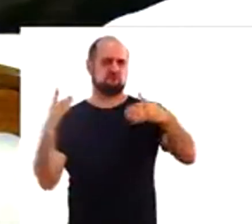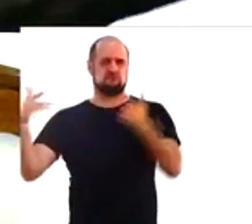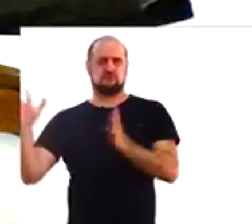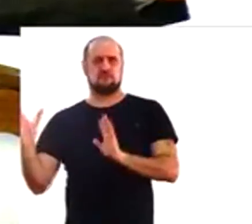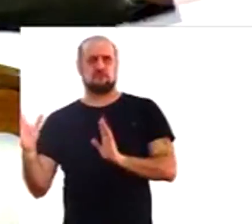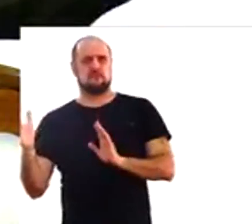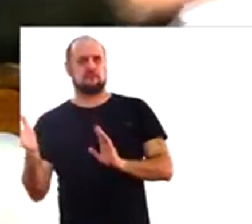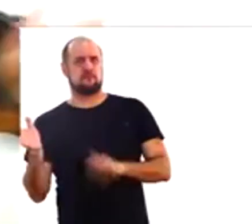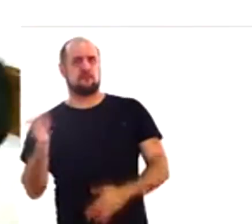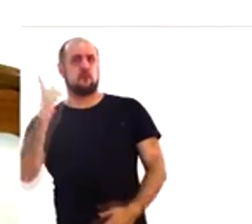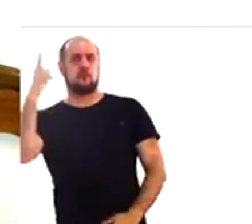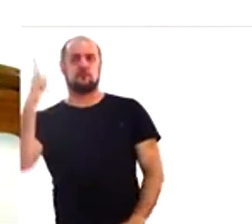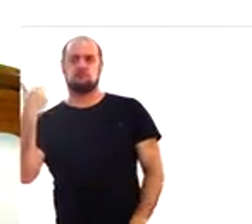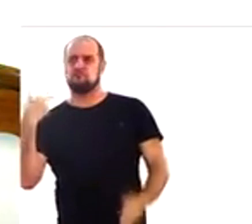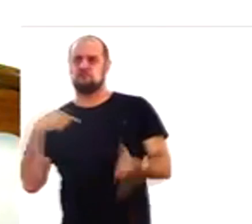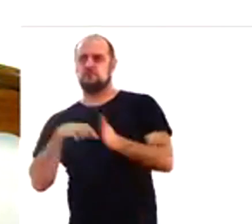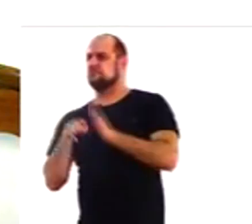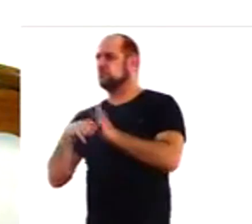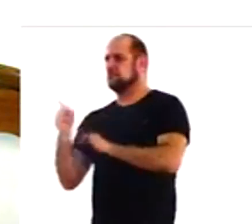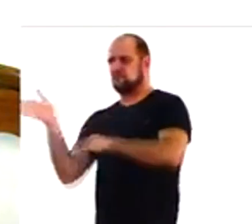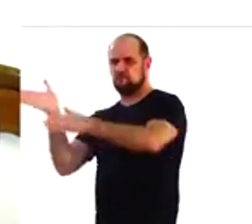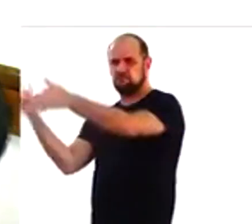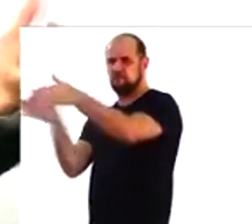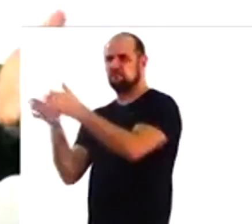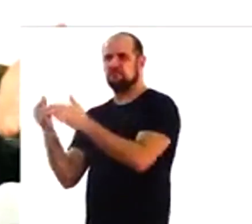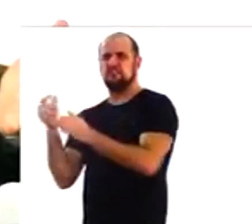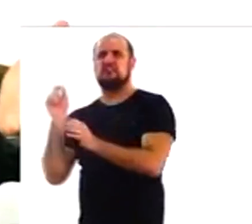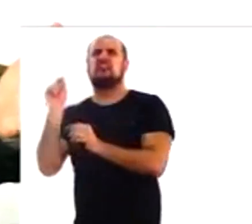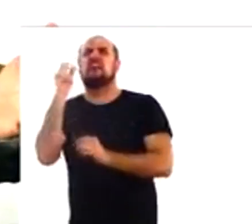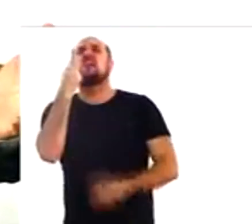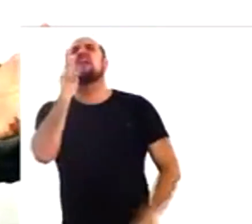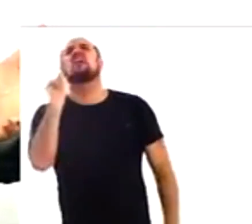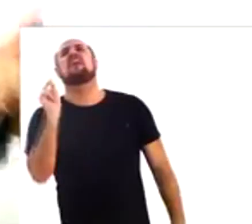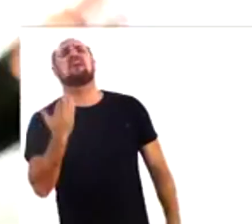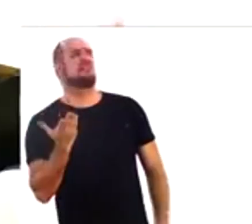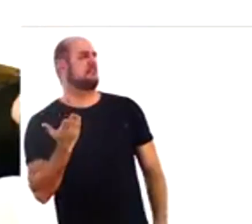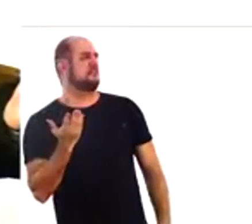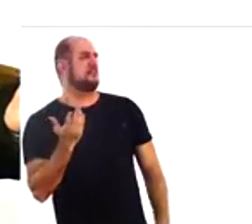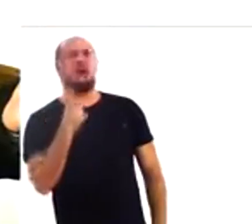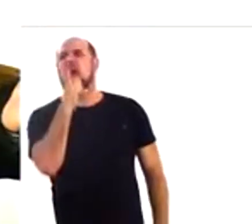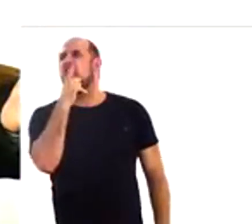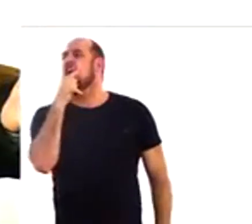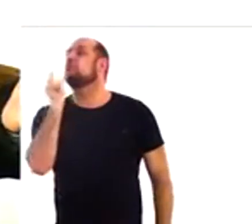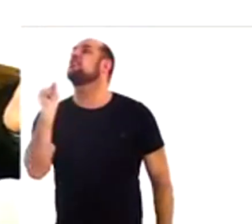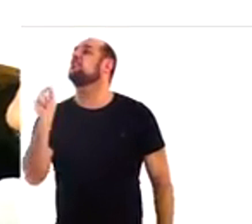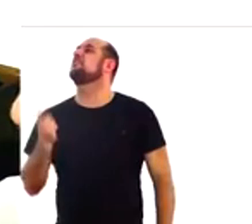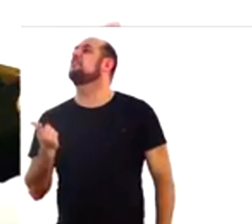tempo, um dos peixinhos pergunta para o outro peixinho: do que ele estava falando? O que é água?